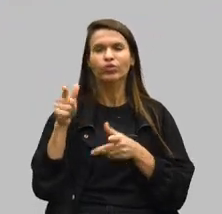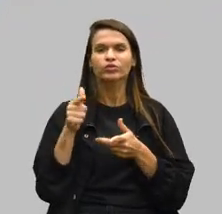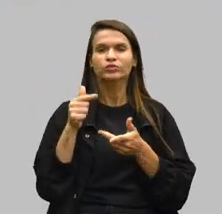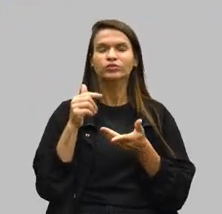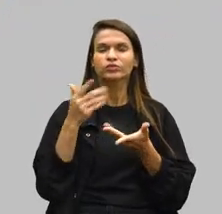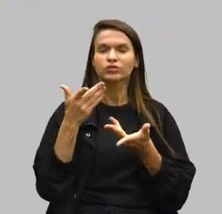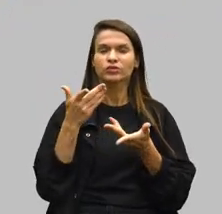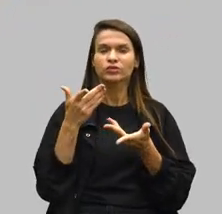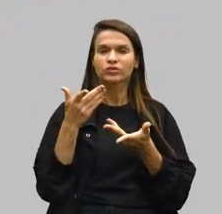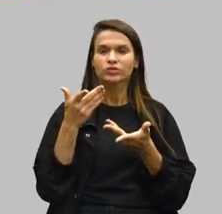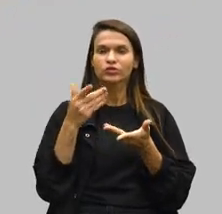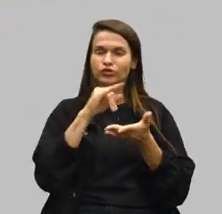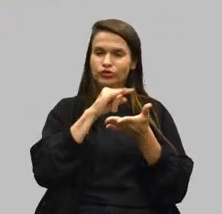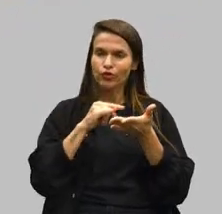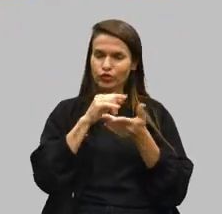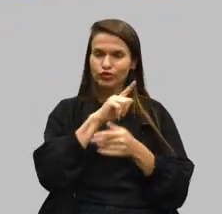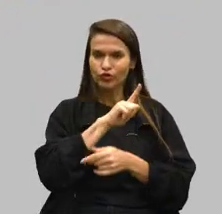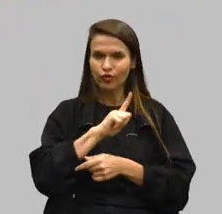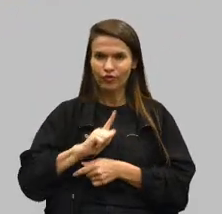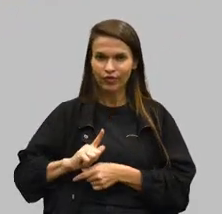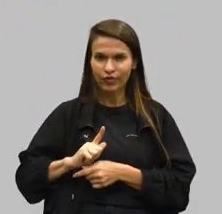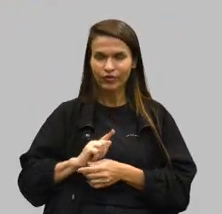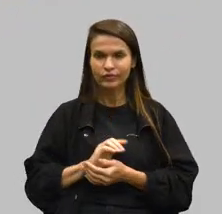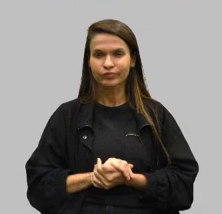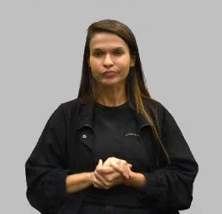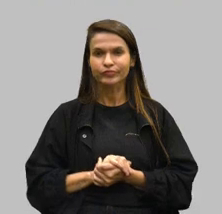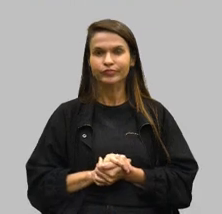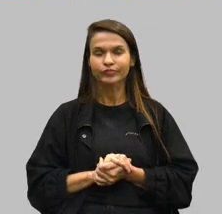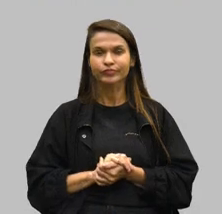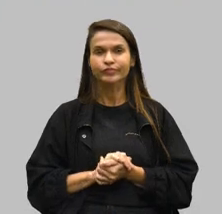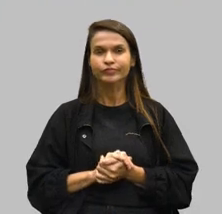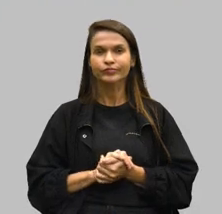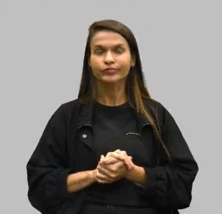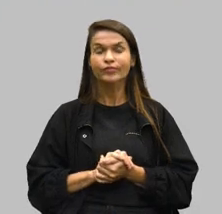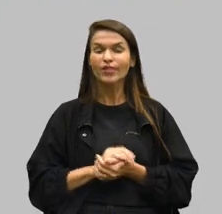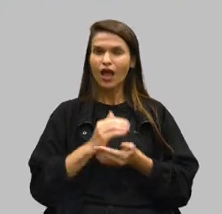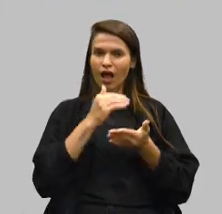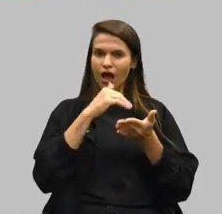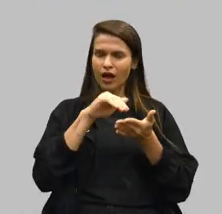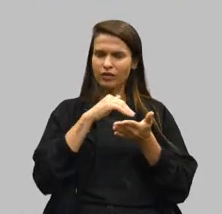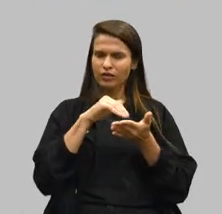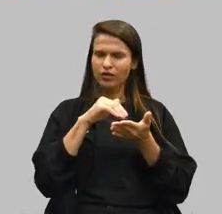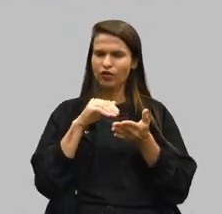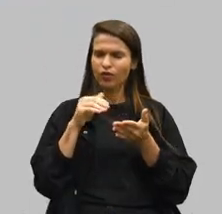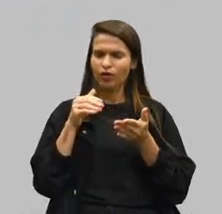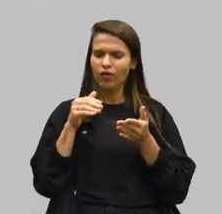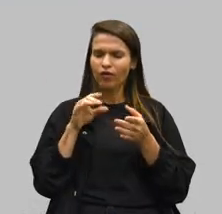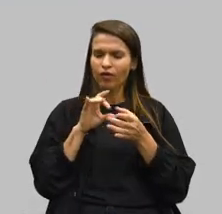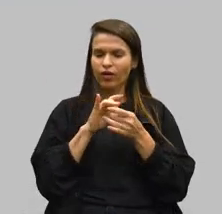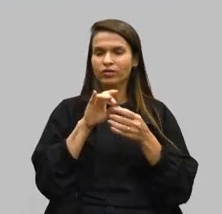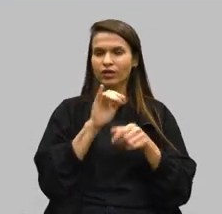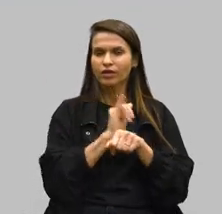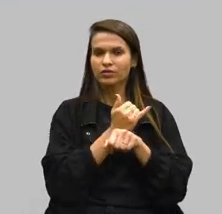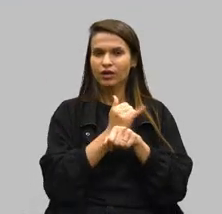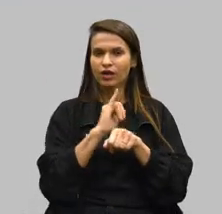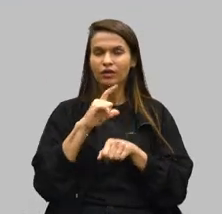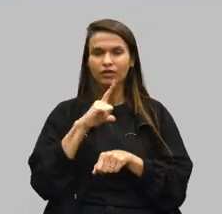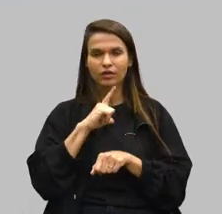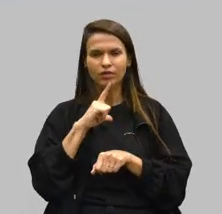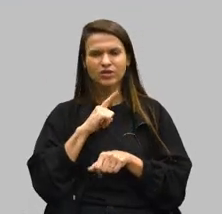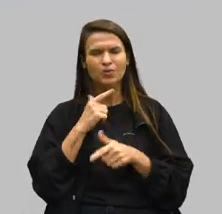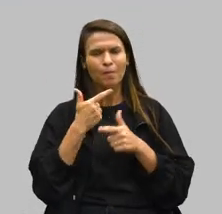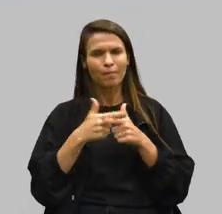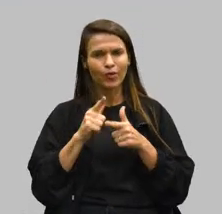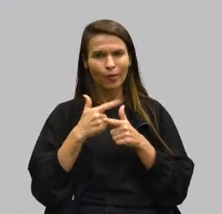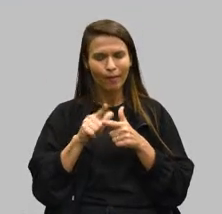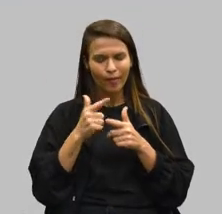governo ocorre que a secretaria pela estratégia que ela tem e pelos problemas